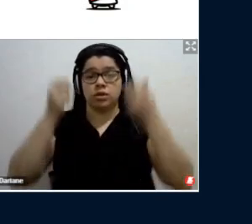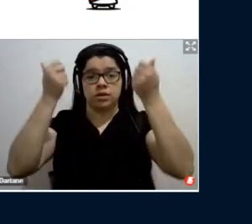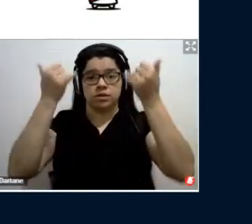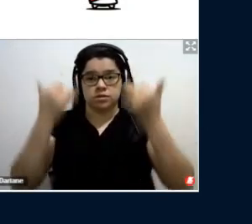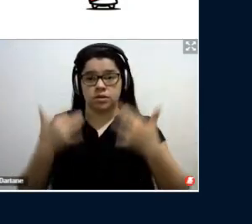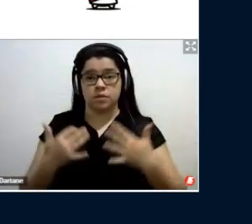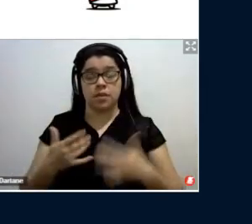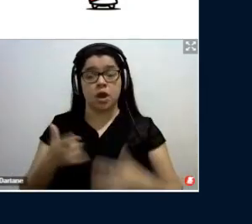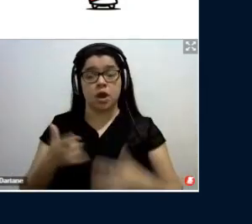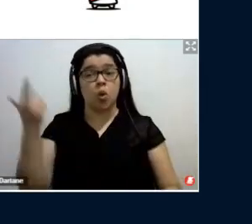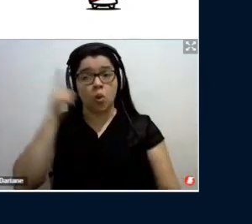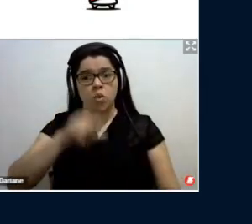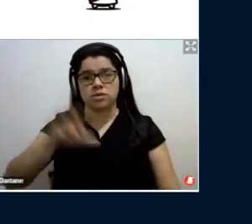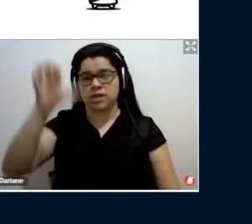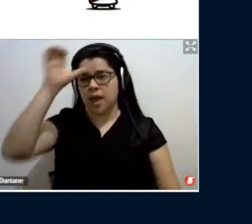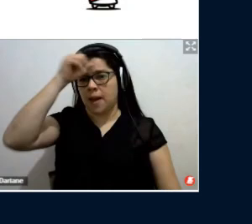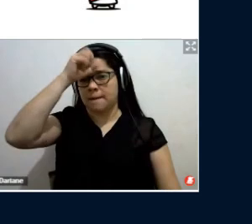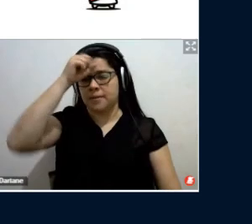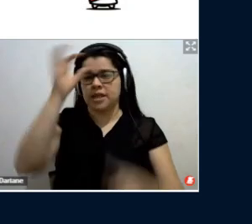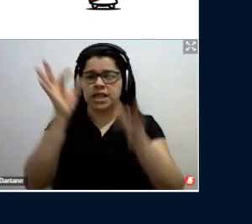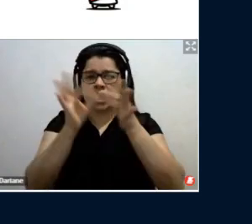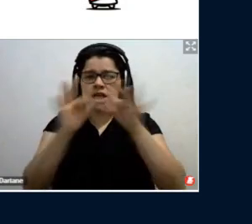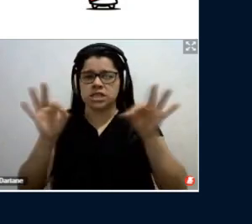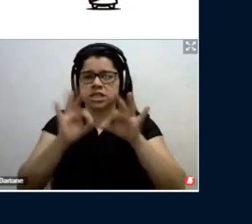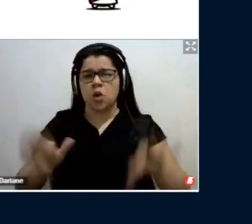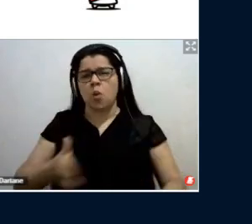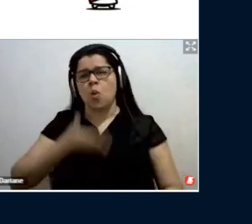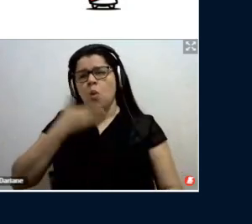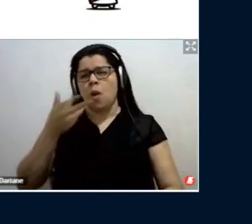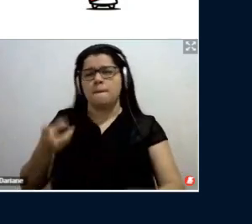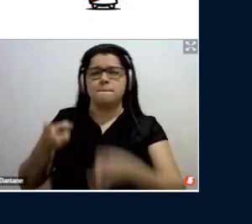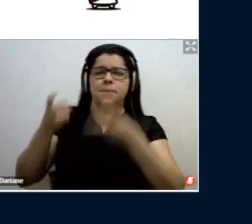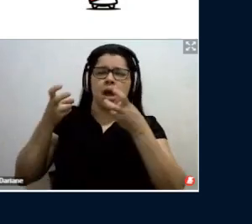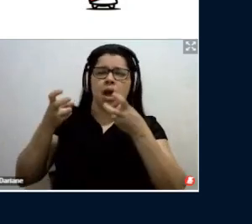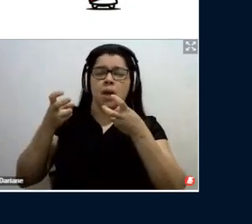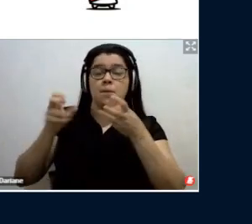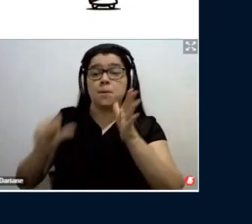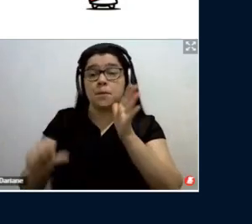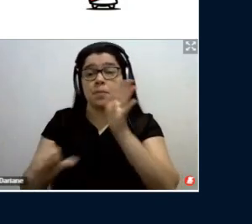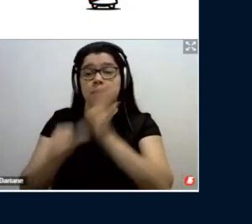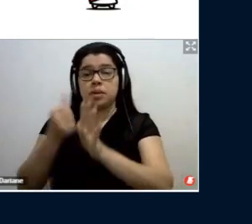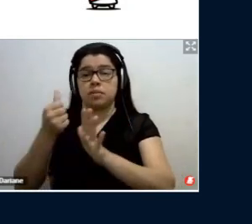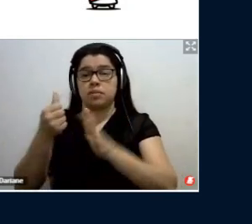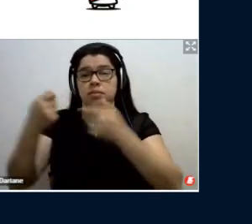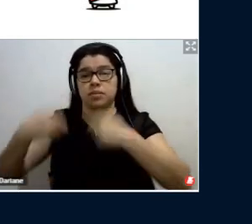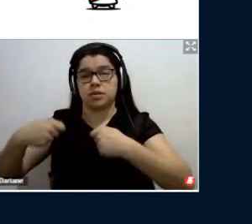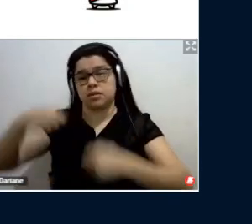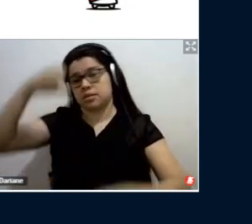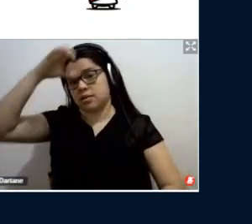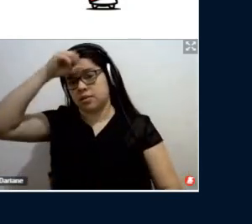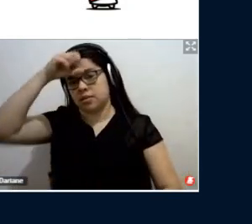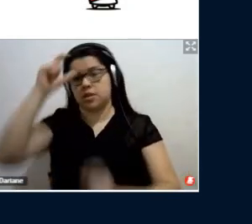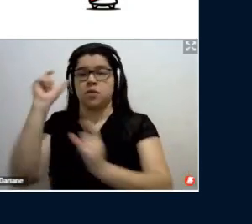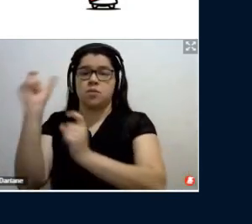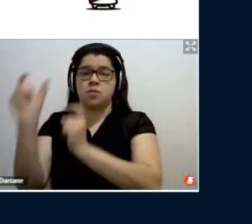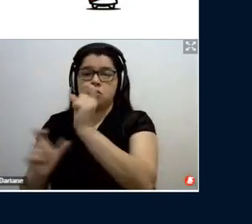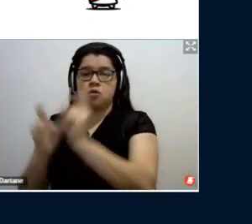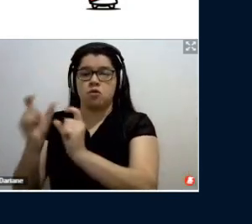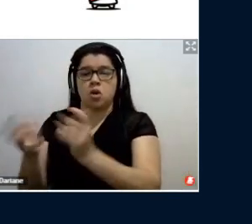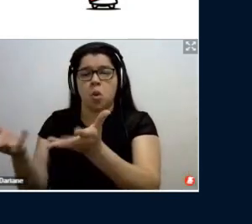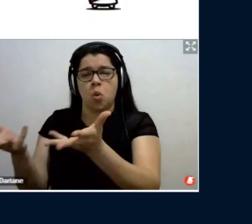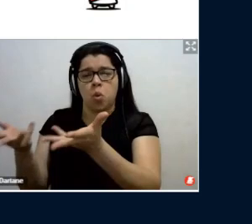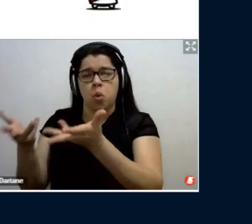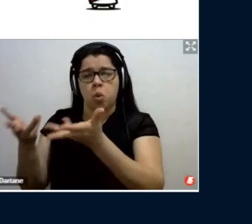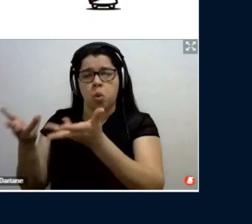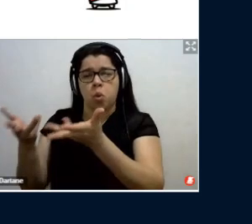com facilidade, tá? O aluno precisa dominar morfologia, tá? Então observe que antes de